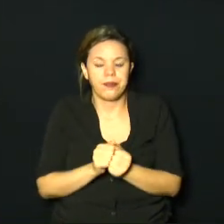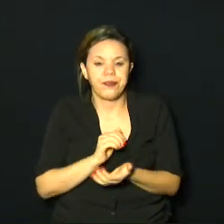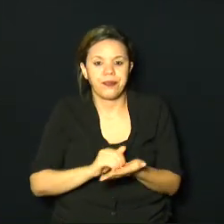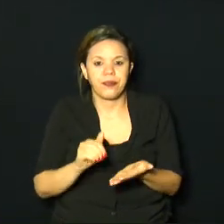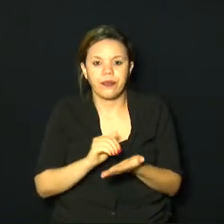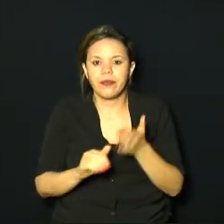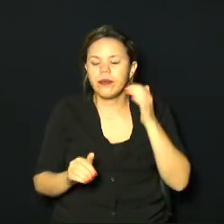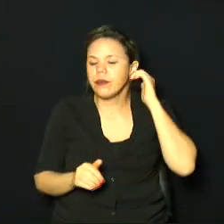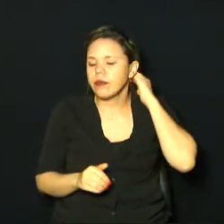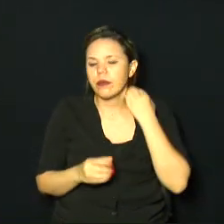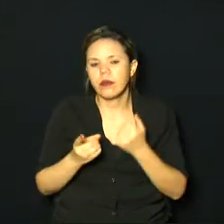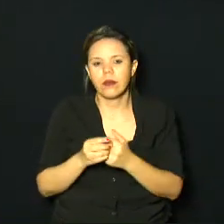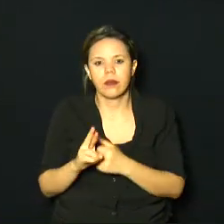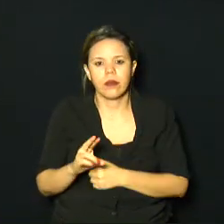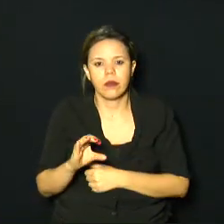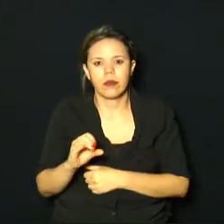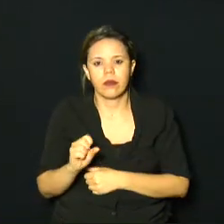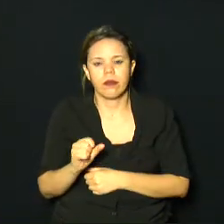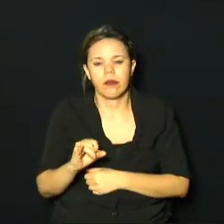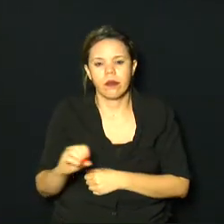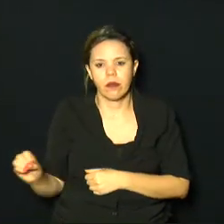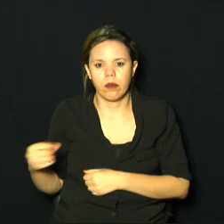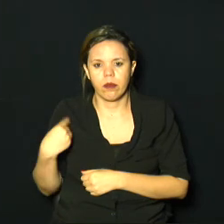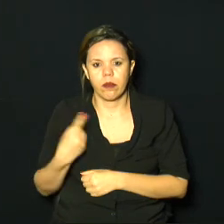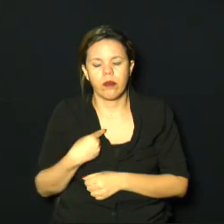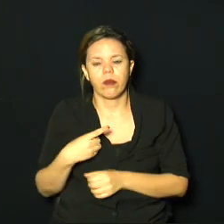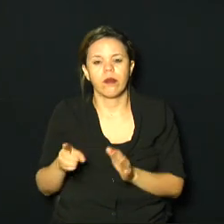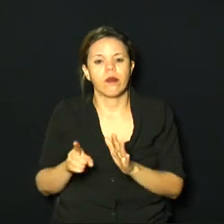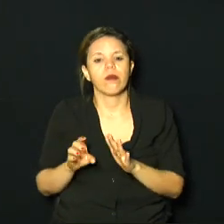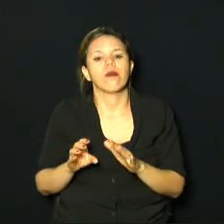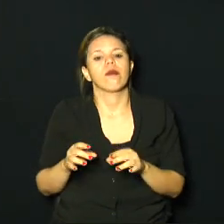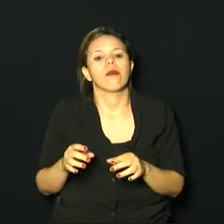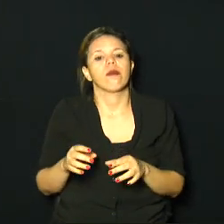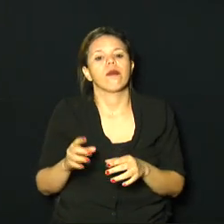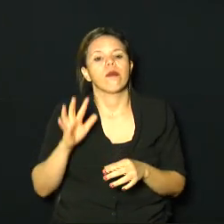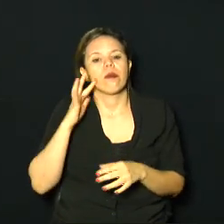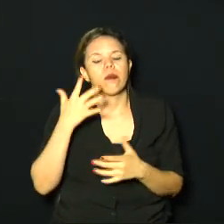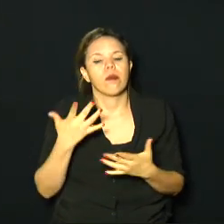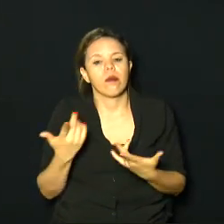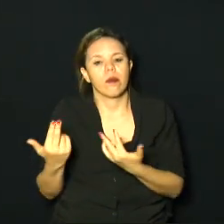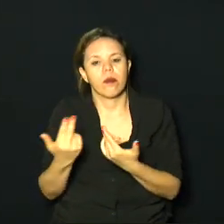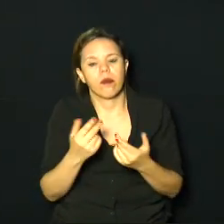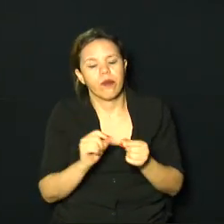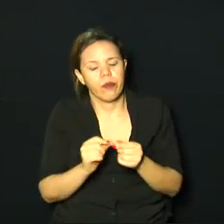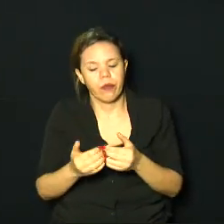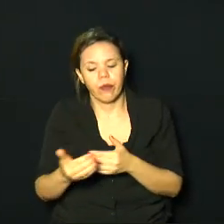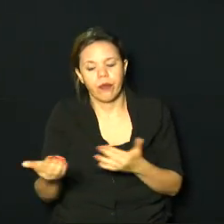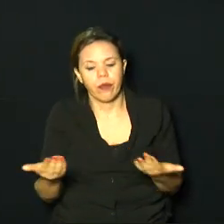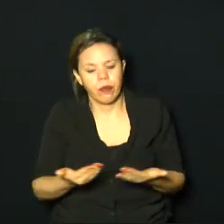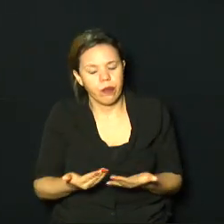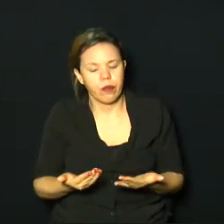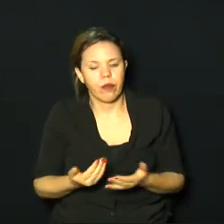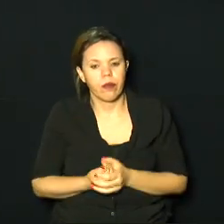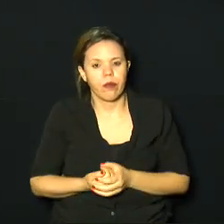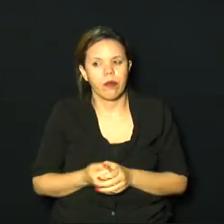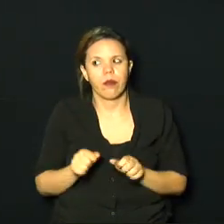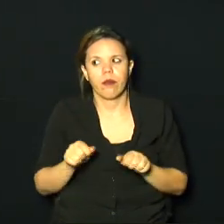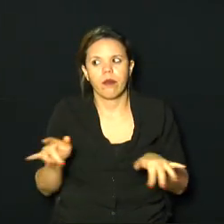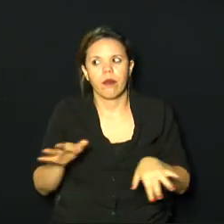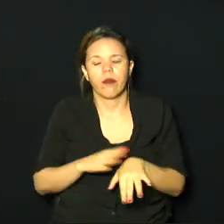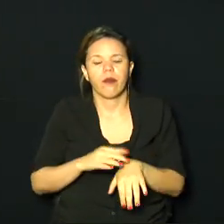secretários, com o Dr. Cássio e com o proprietário, que a gente busque uma solução consensual, como foi feito até agora, e não é possível que em plena